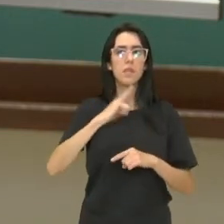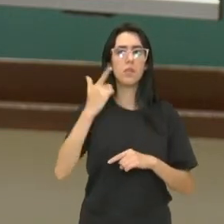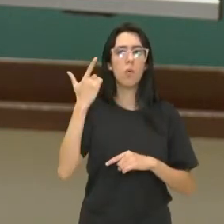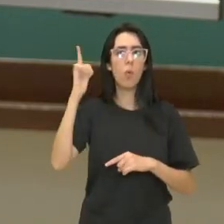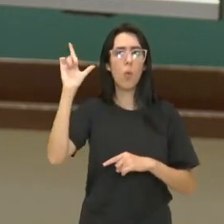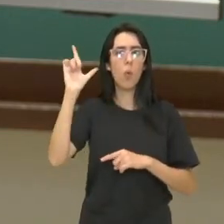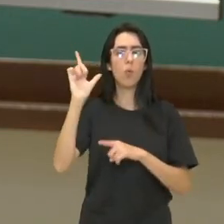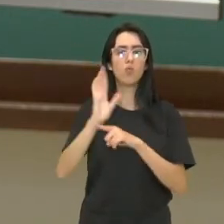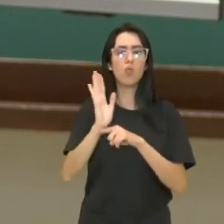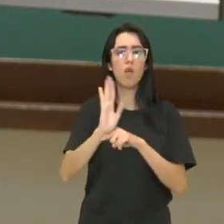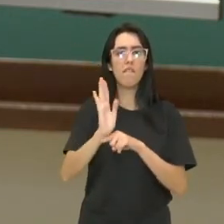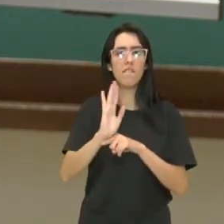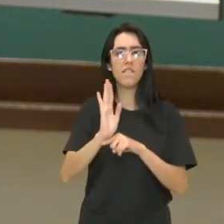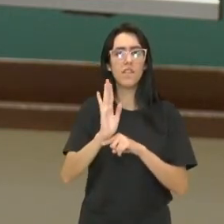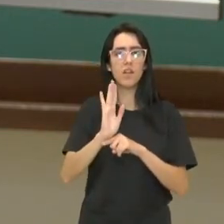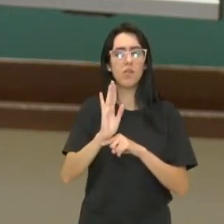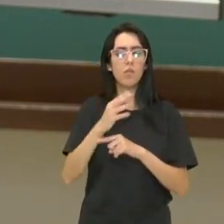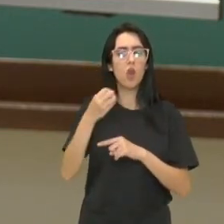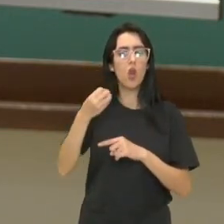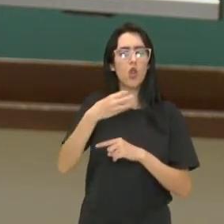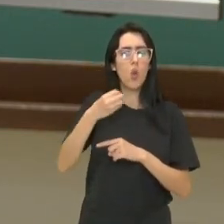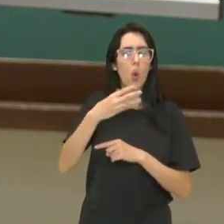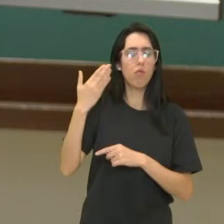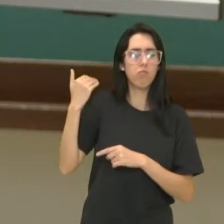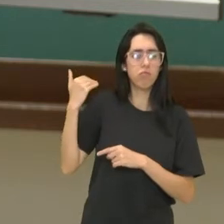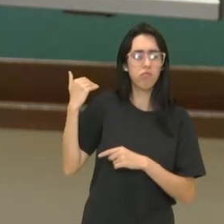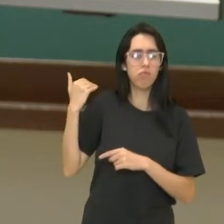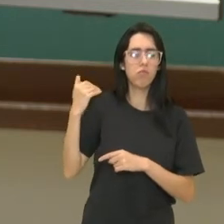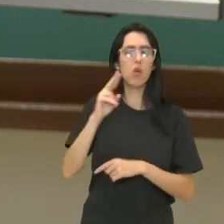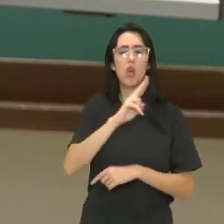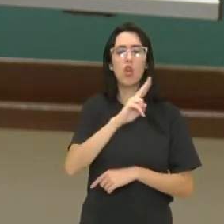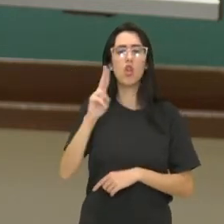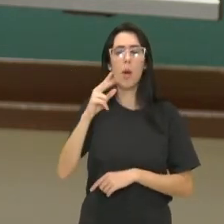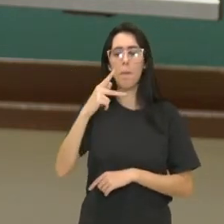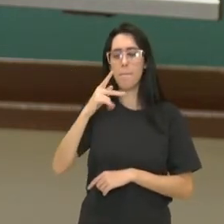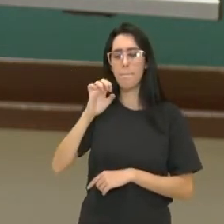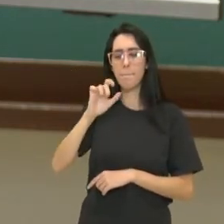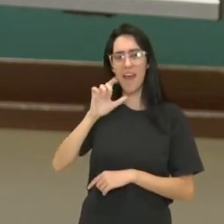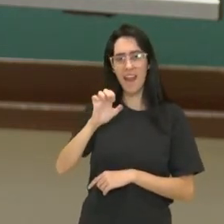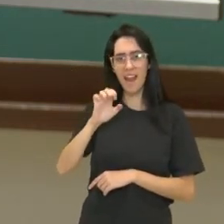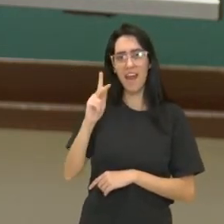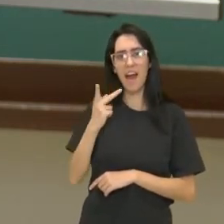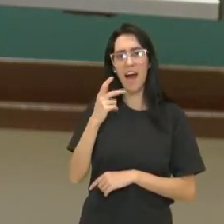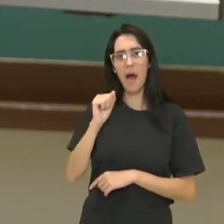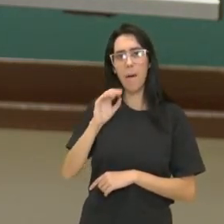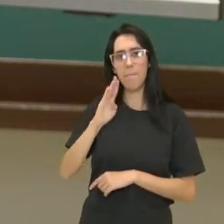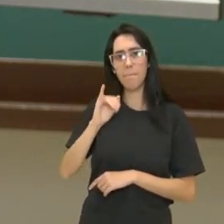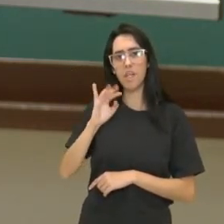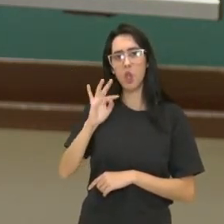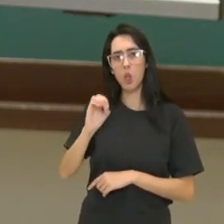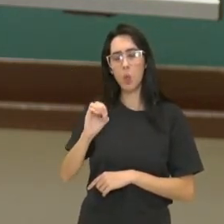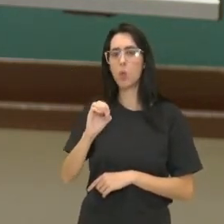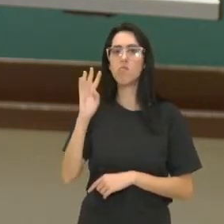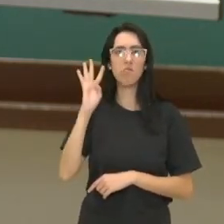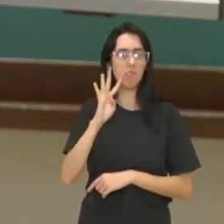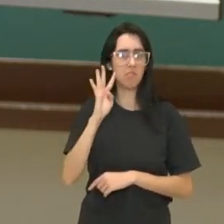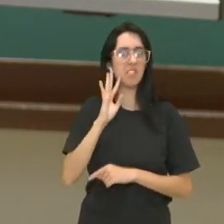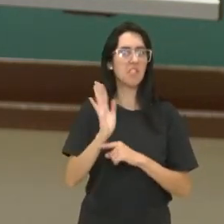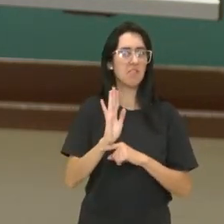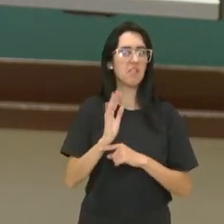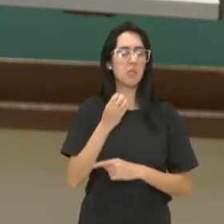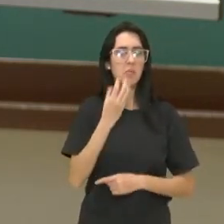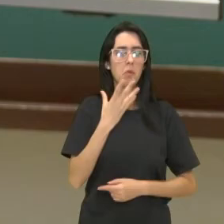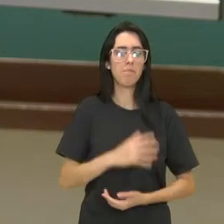mas os mais novos aí, A Pele que Habito, muito bom também. Extremamente crítico.